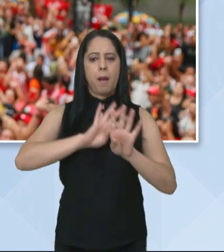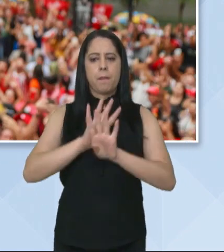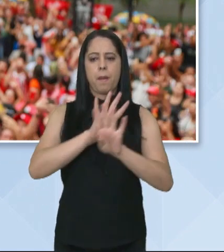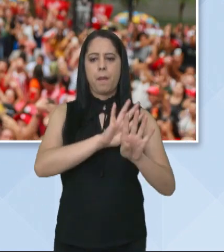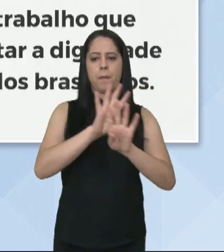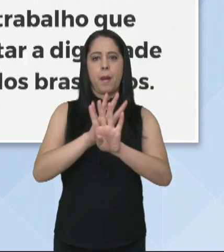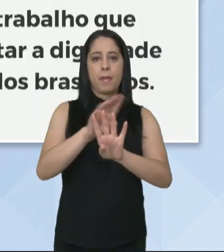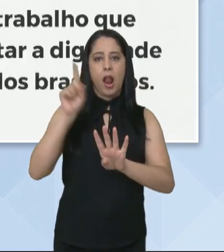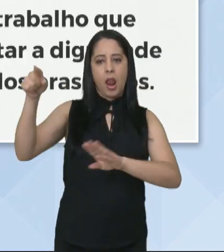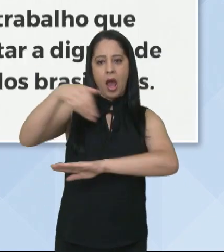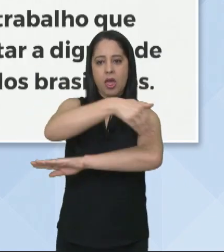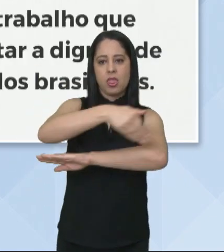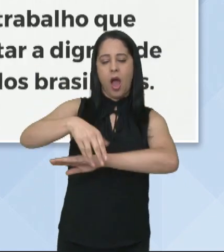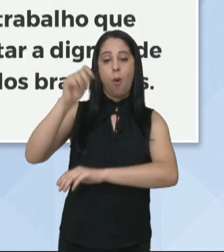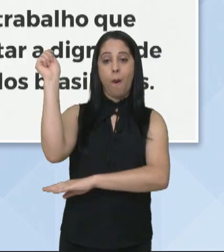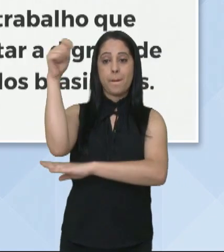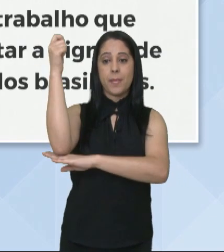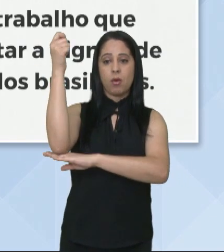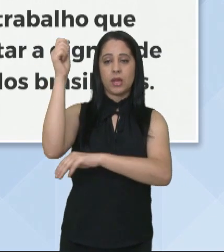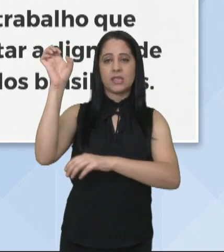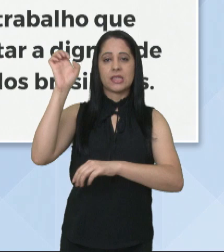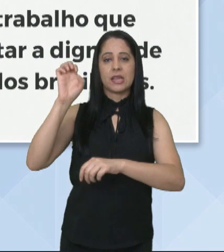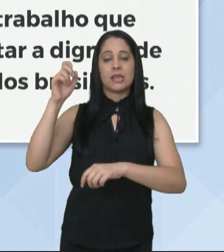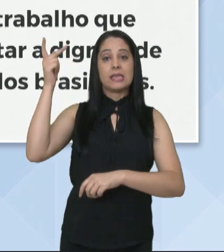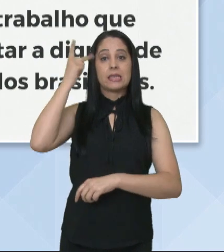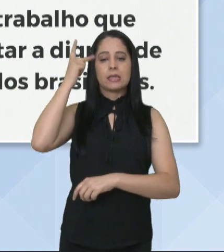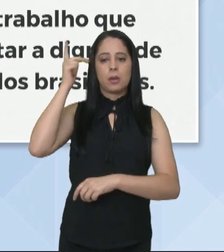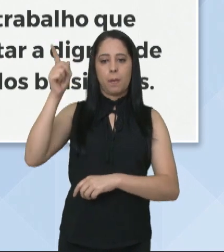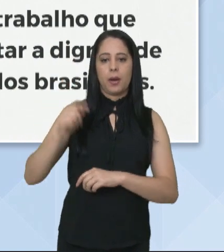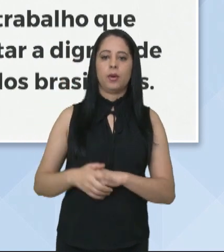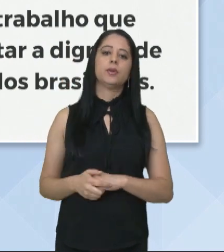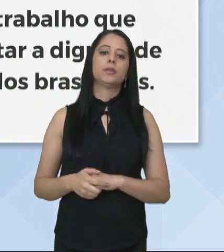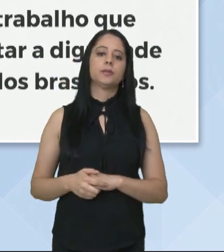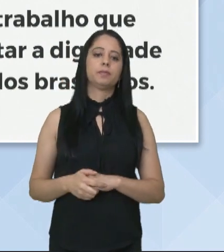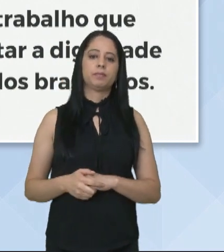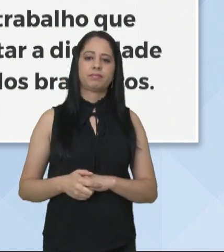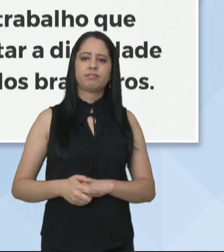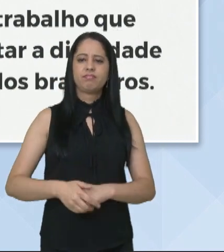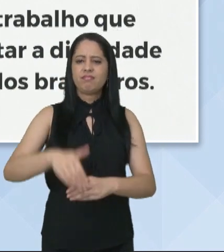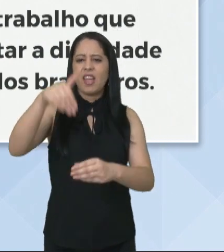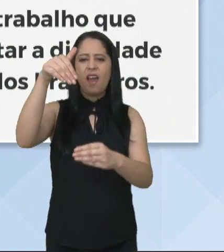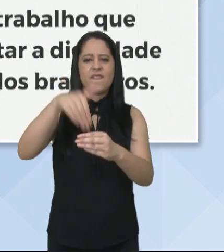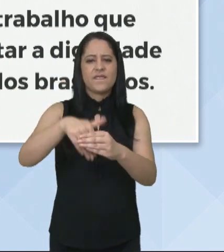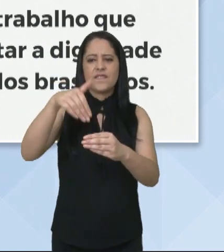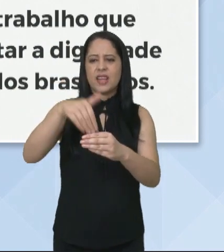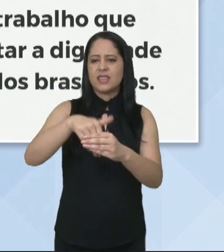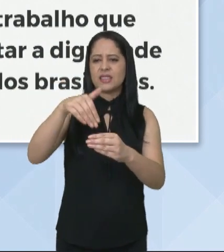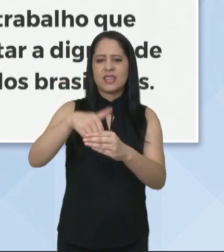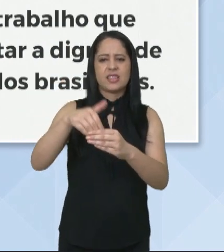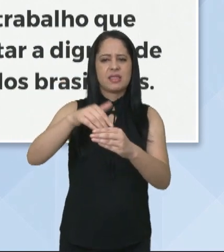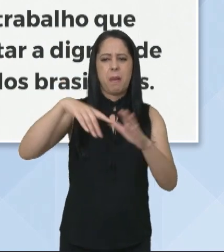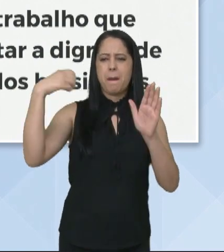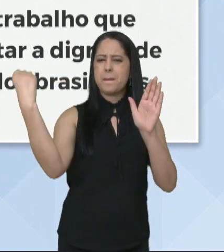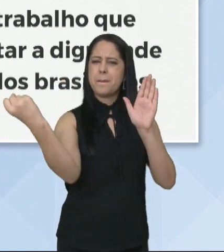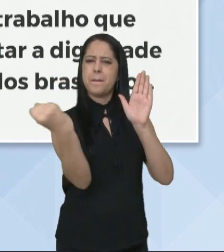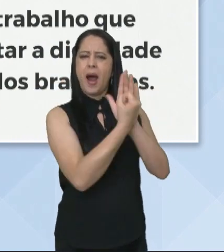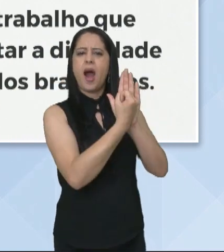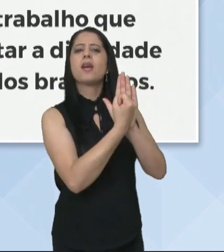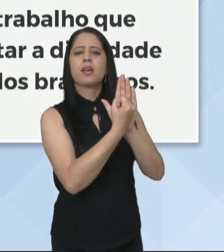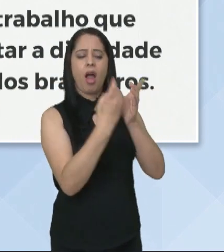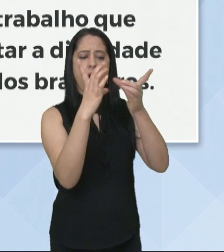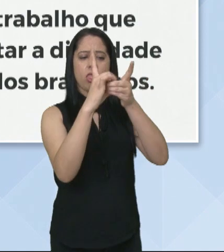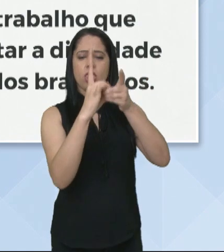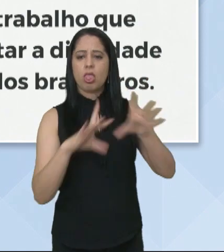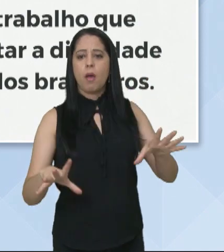Avenida Paulista no domingo. Na eleição histórica de domingo, a democracia